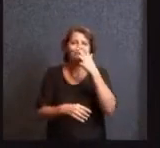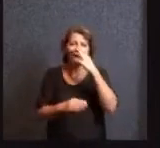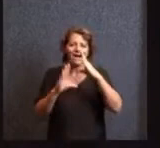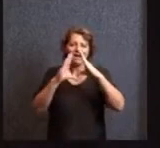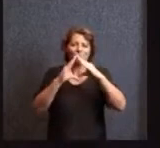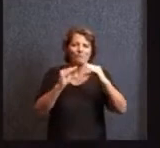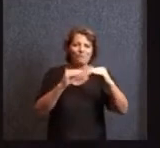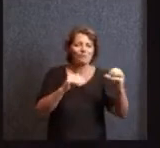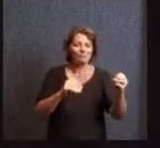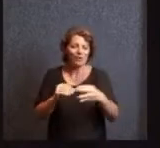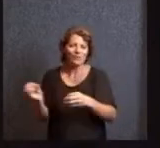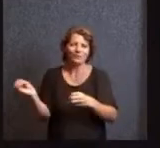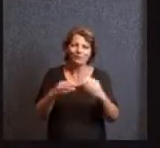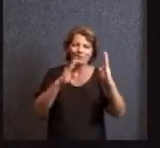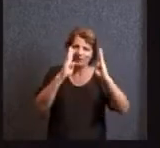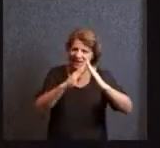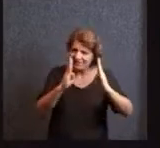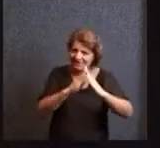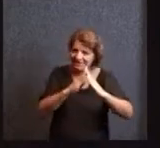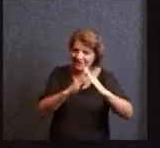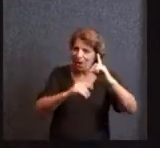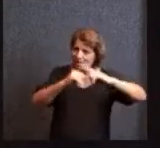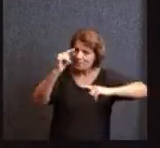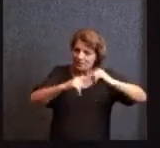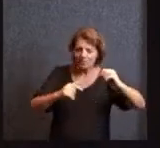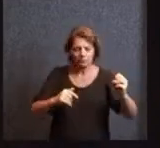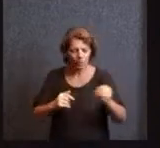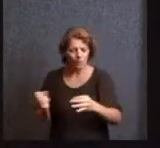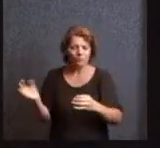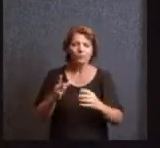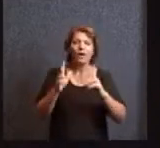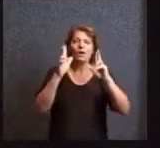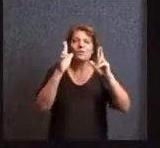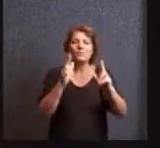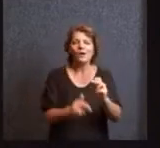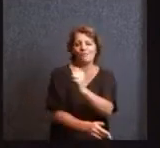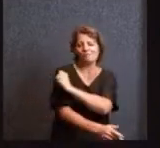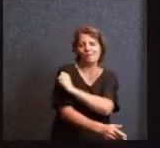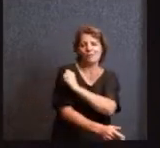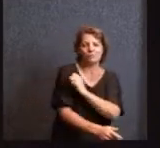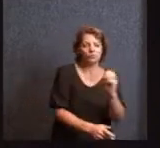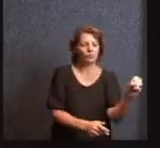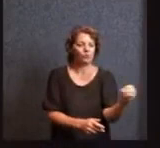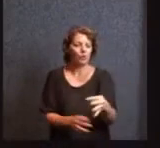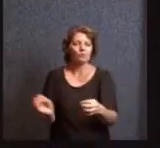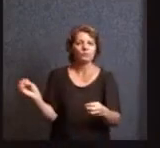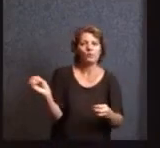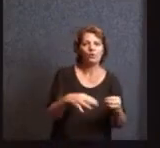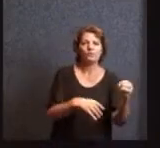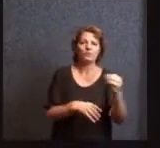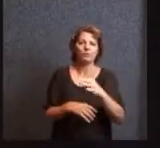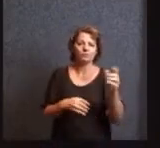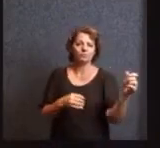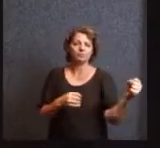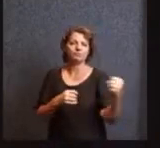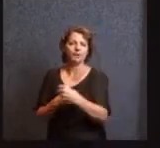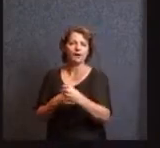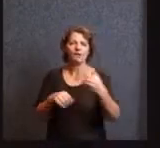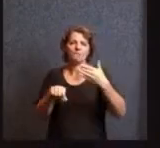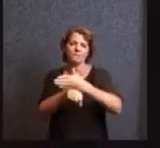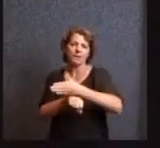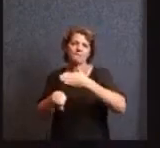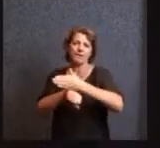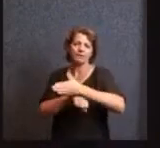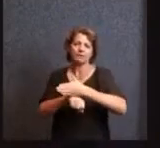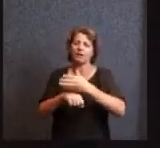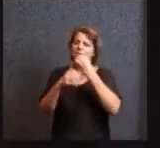mais outros itens para atender esses novos moradores e esses novos integrantes. Então, todos os professores, sejam